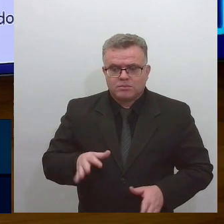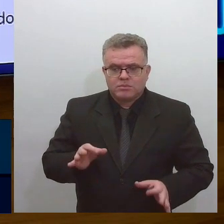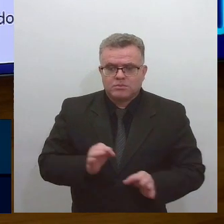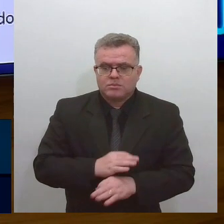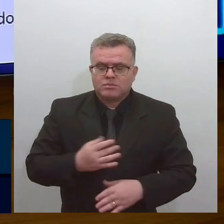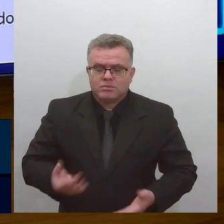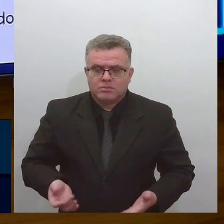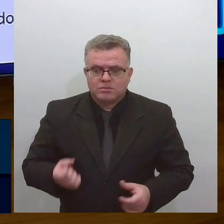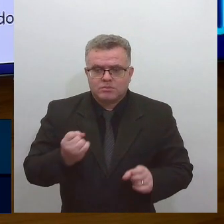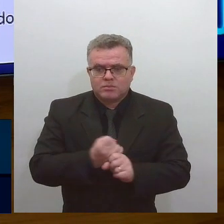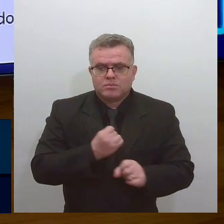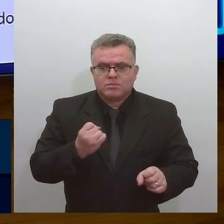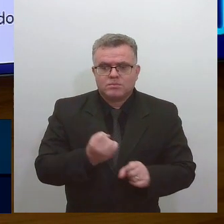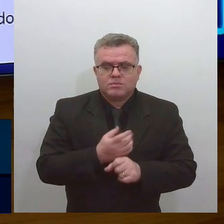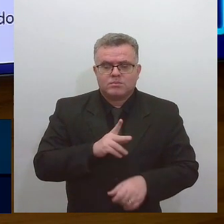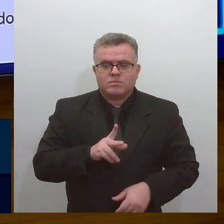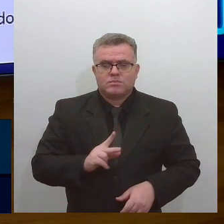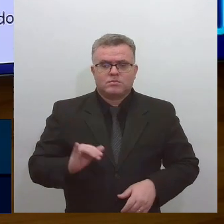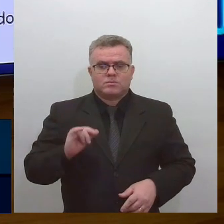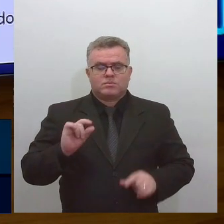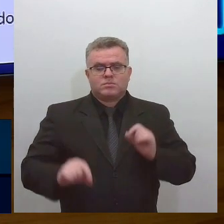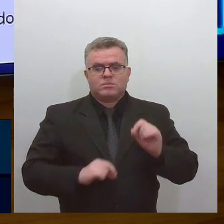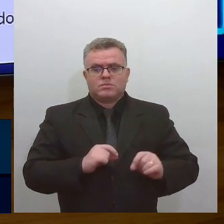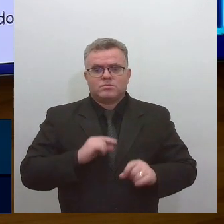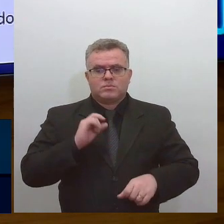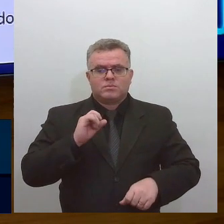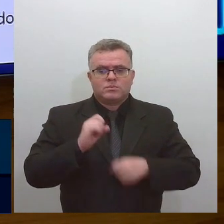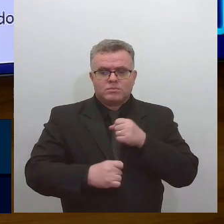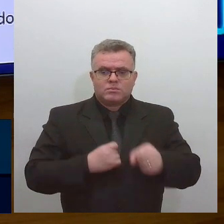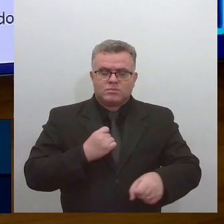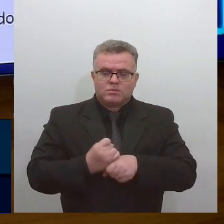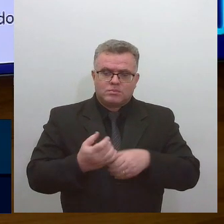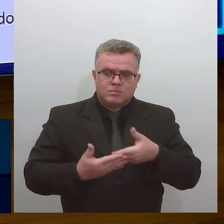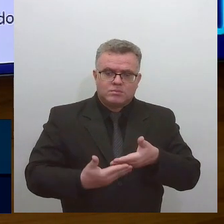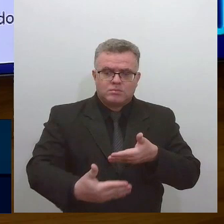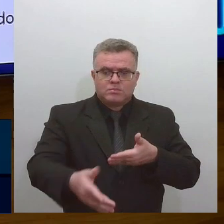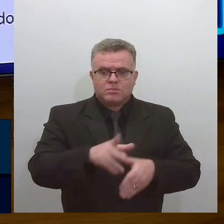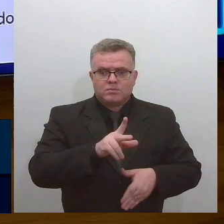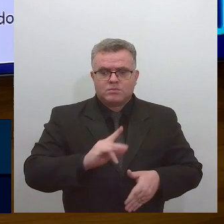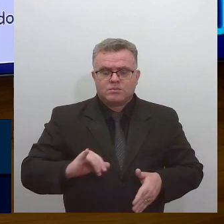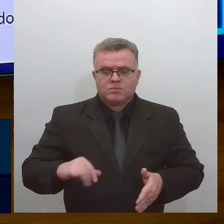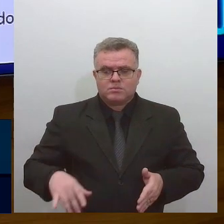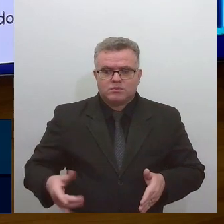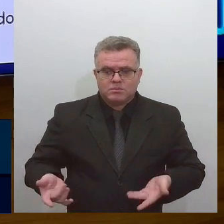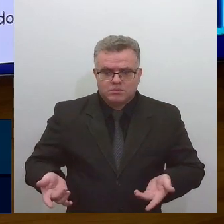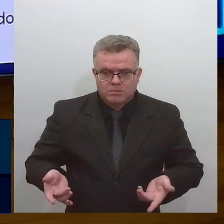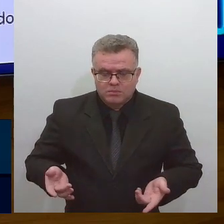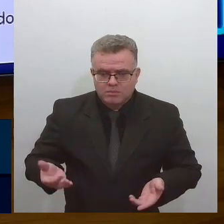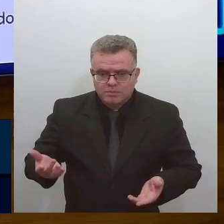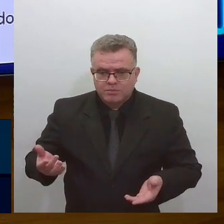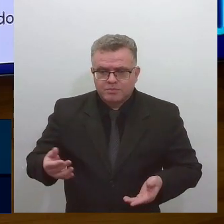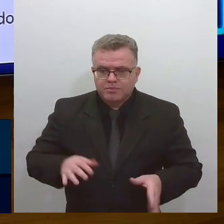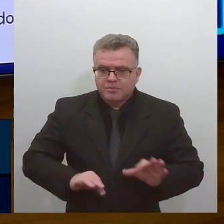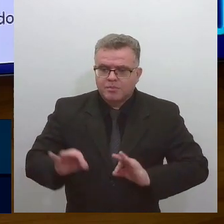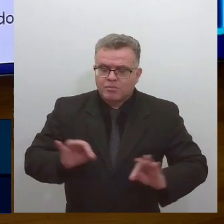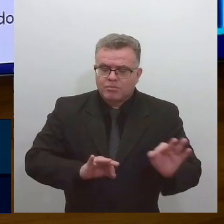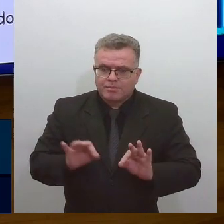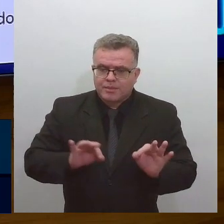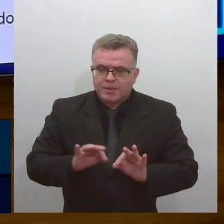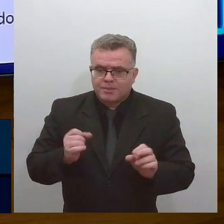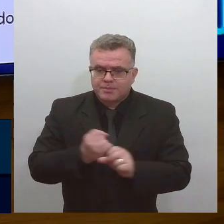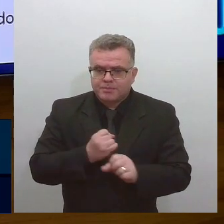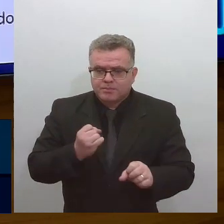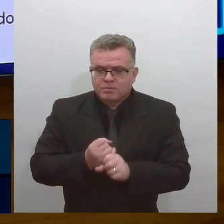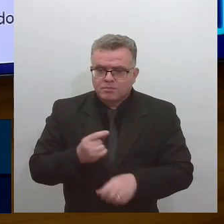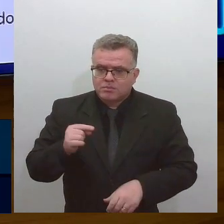vem recompor todas as placas de concreto que estão danificadas lá do 153 que é Estância